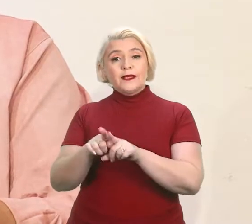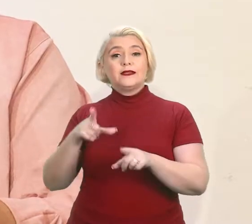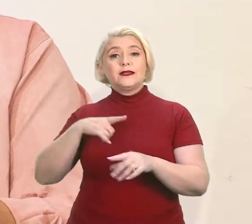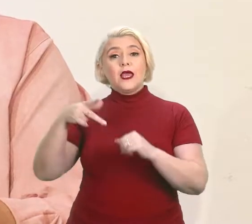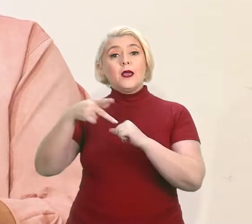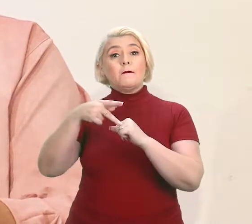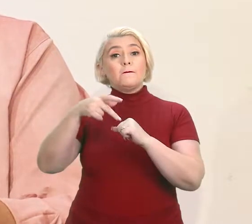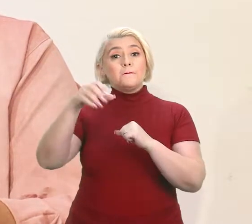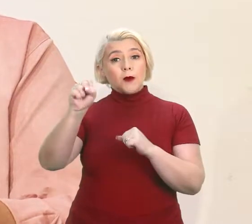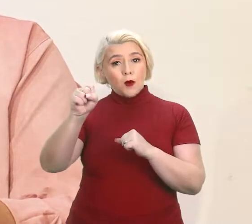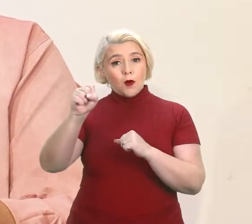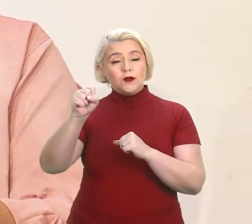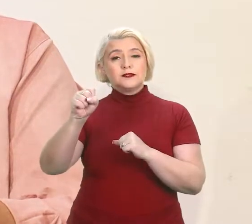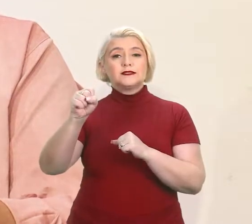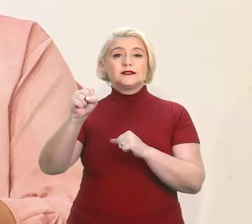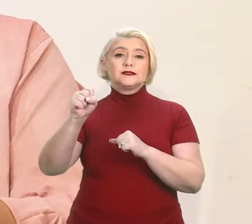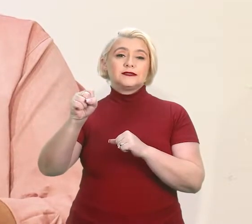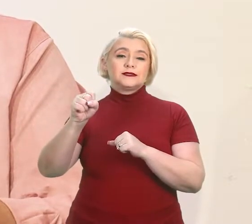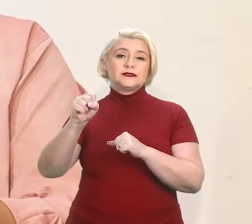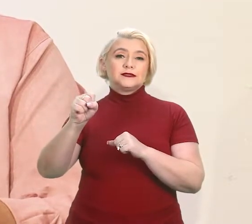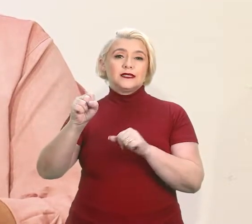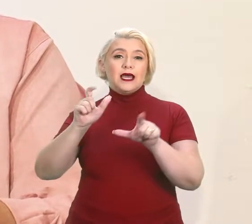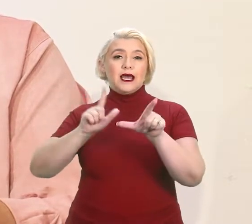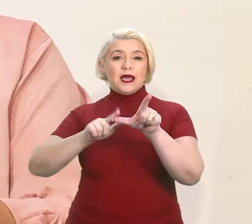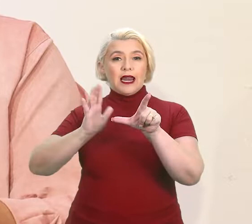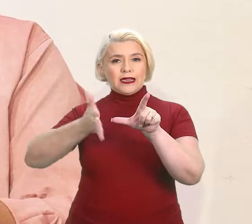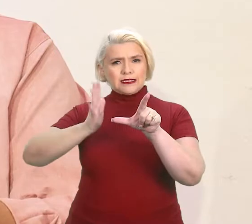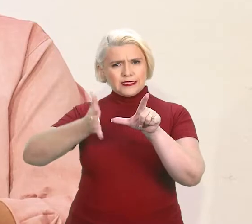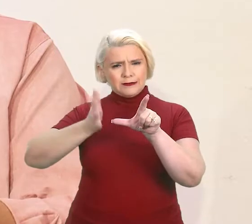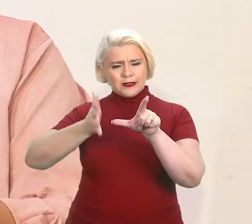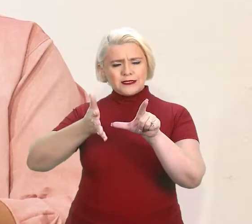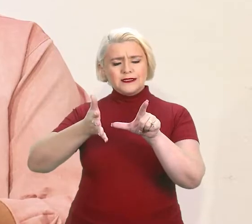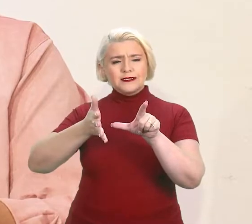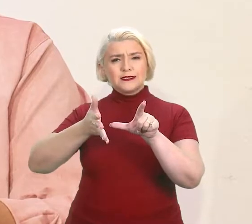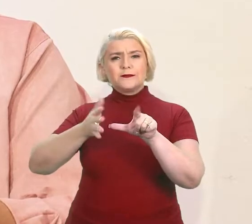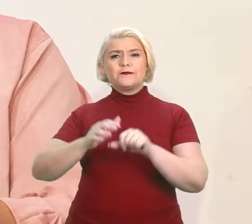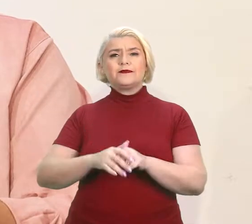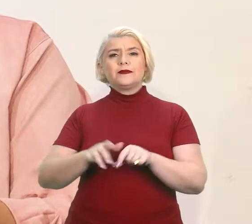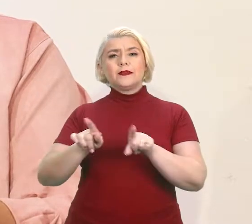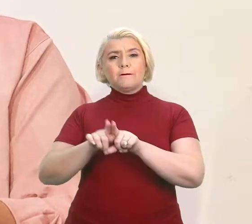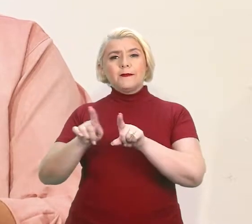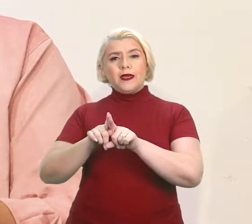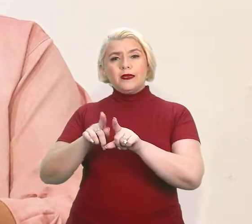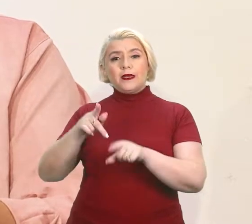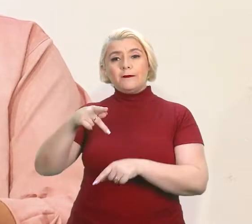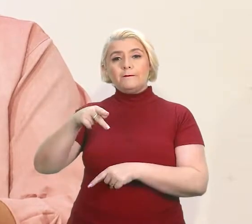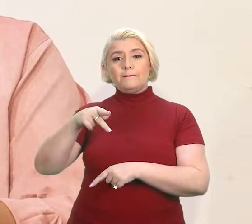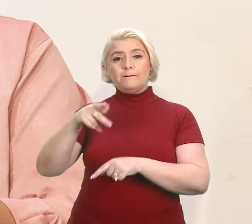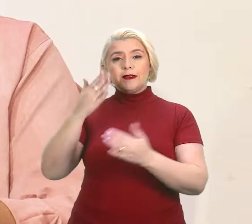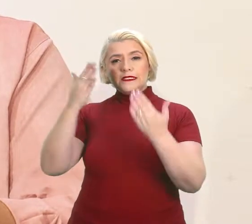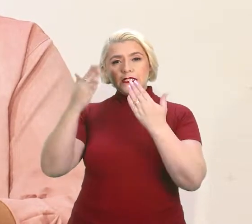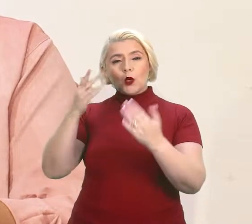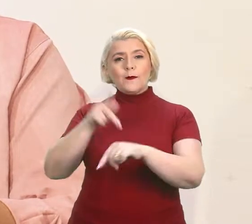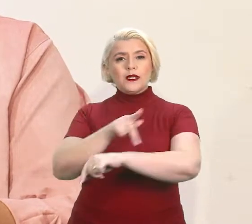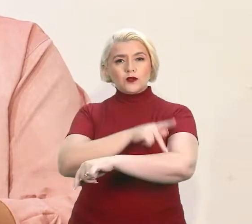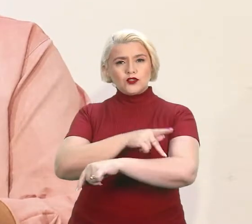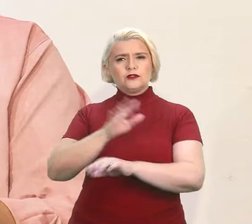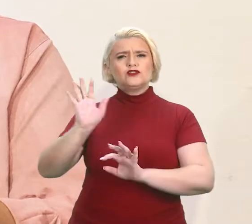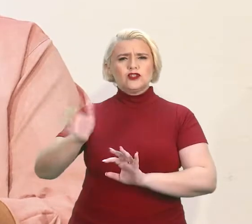em letras libras, né, e psicopedagogia. Muito bem preparada, muito